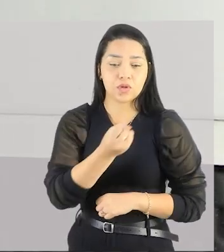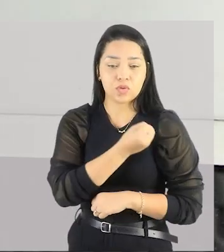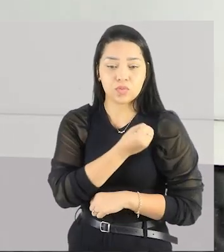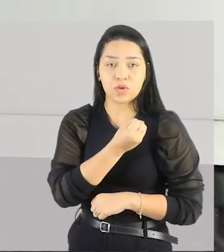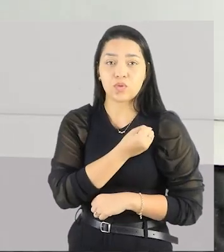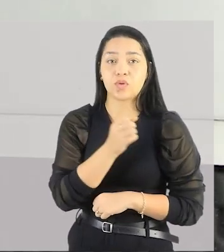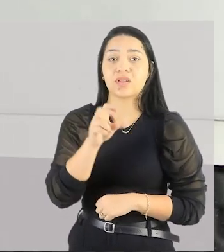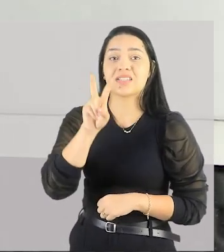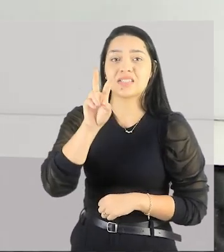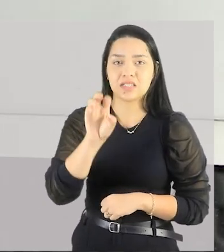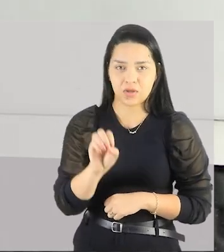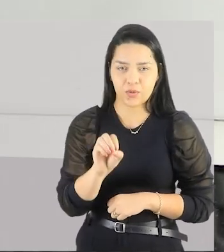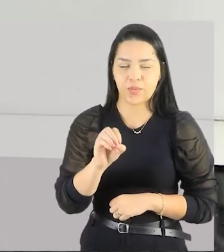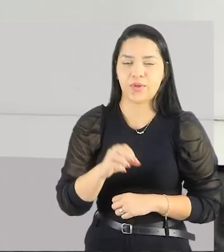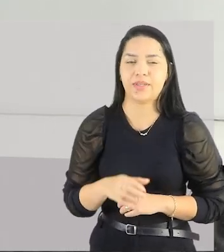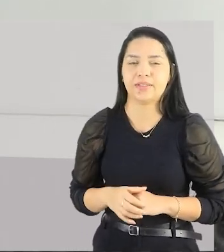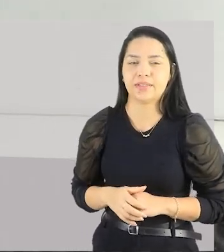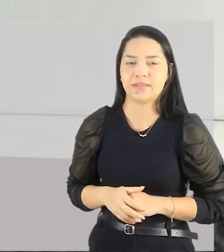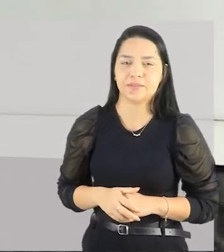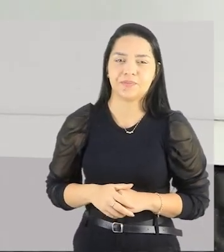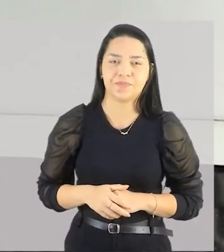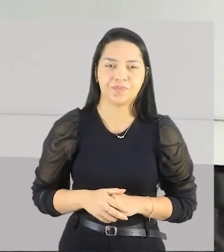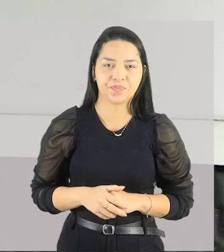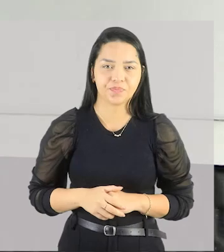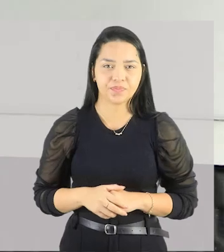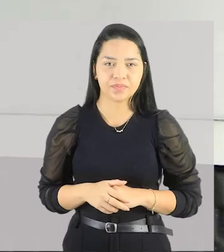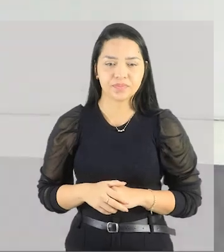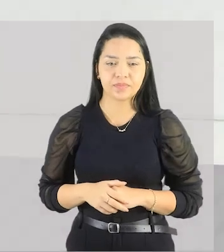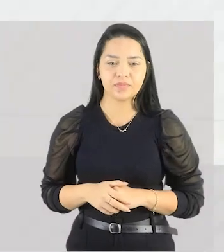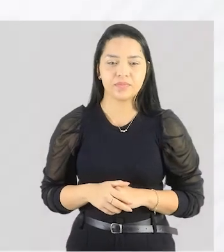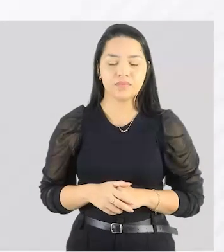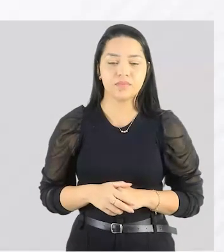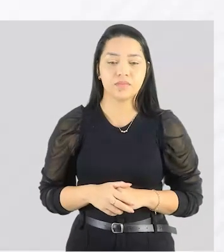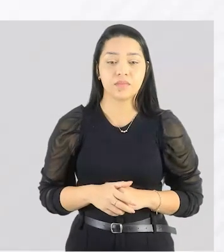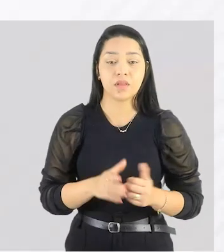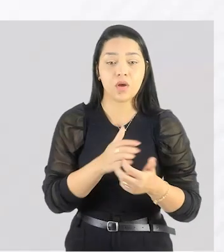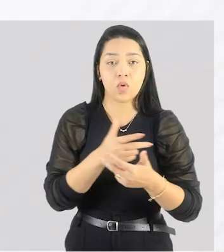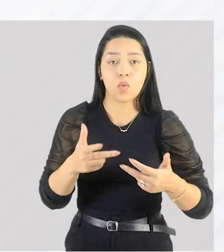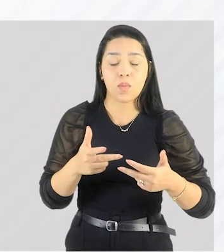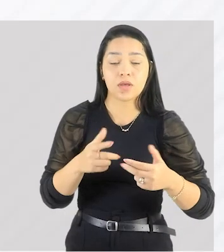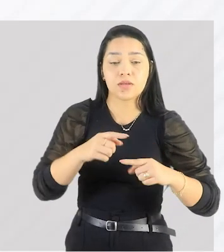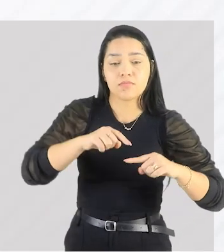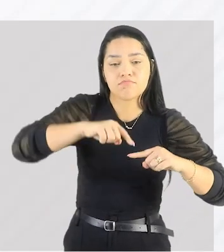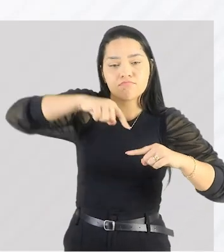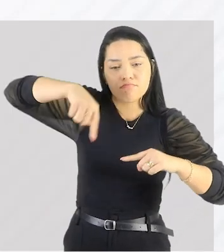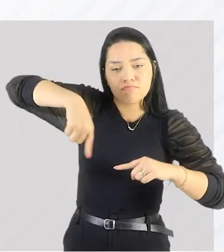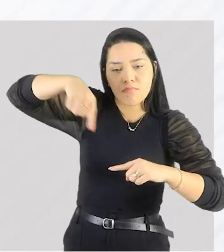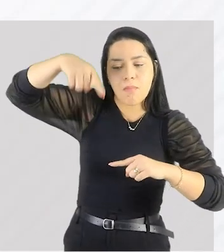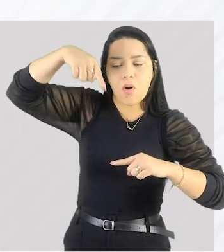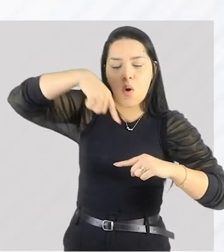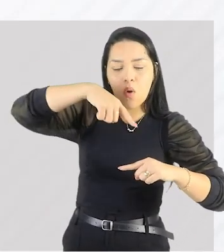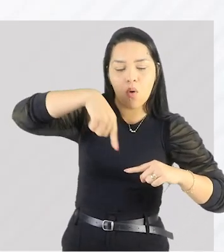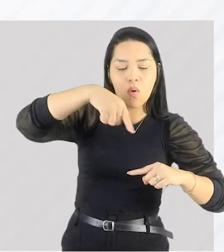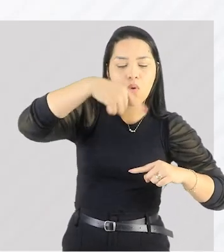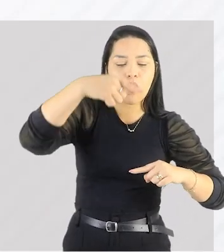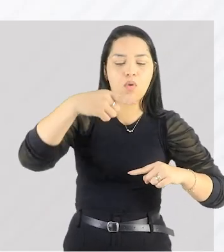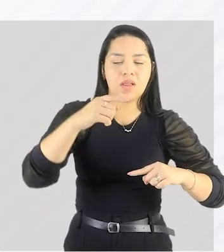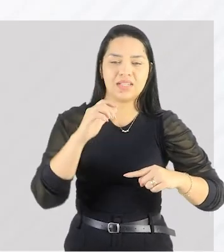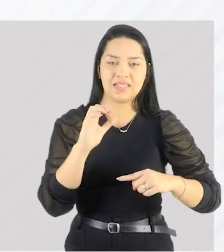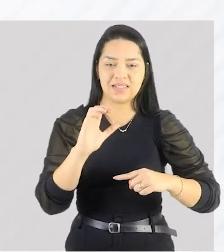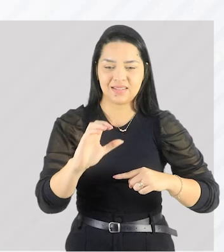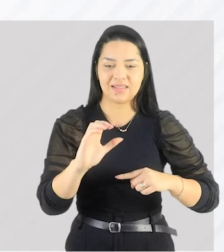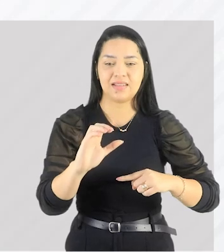Questão de número 50. Para certas molas, a constante elástica